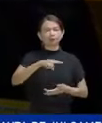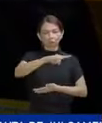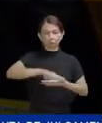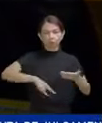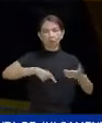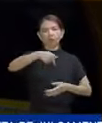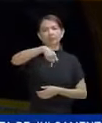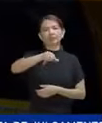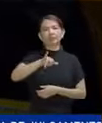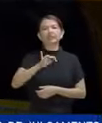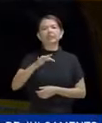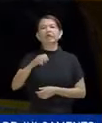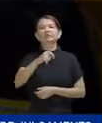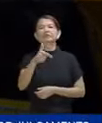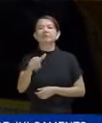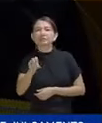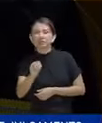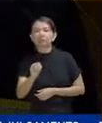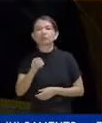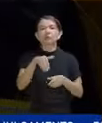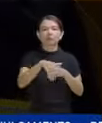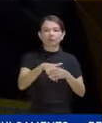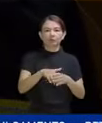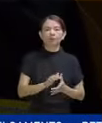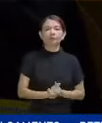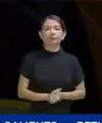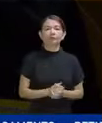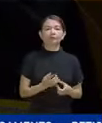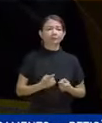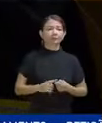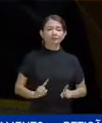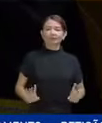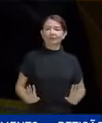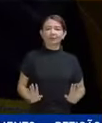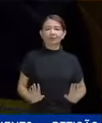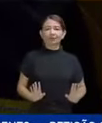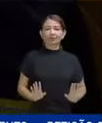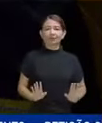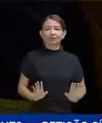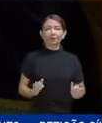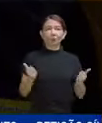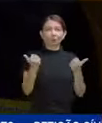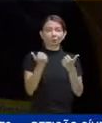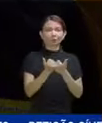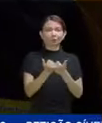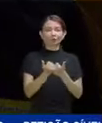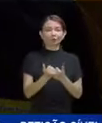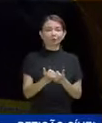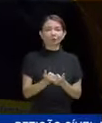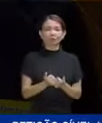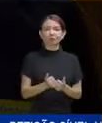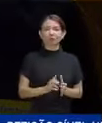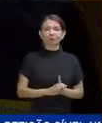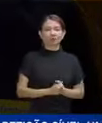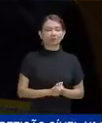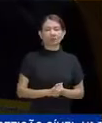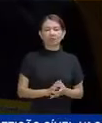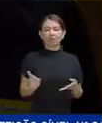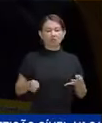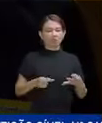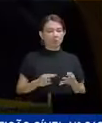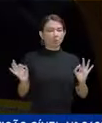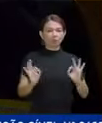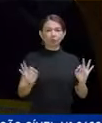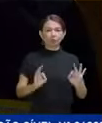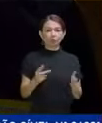eleitoral. O presente remédio jurídico não serve para substituir recursos previstos. Não há que se falar